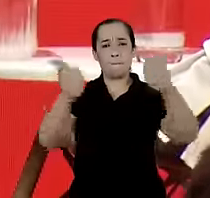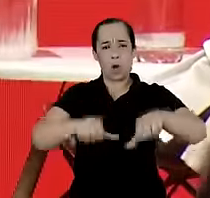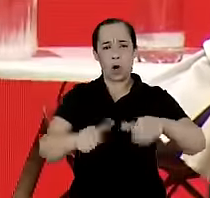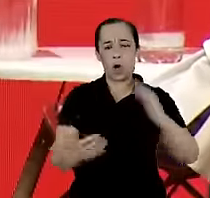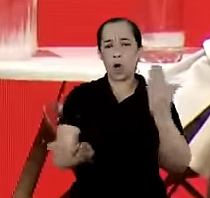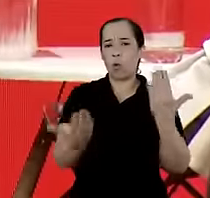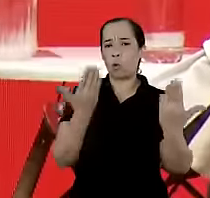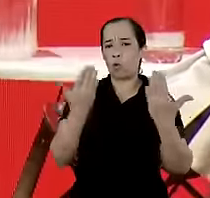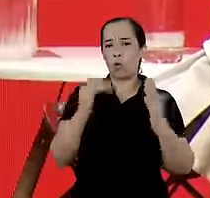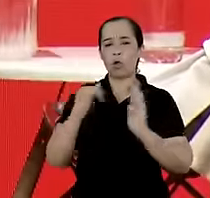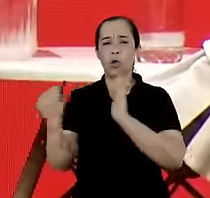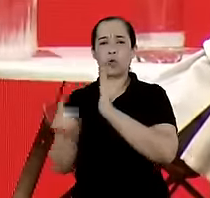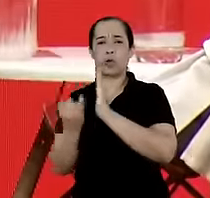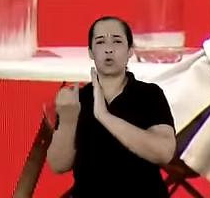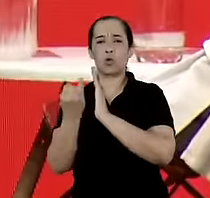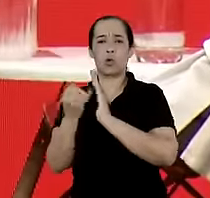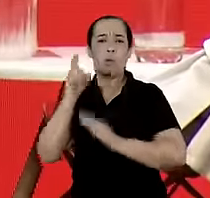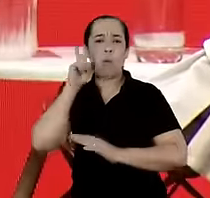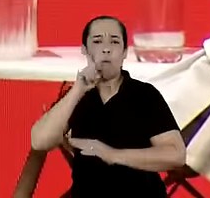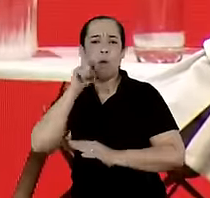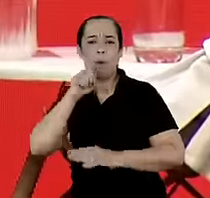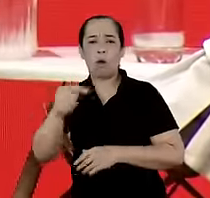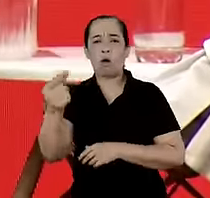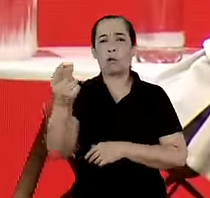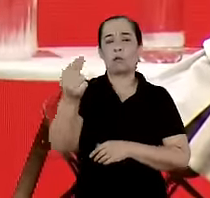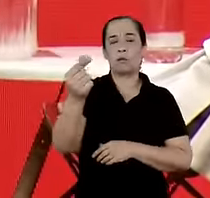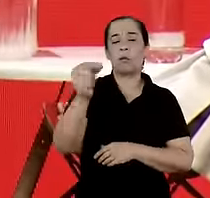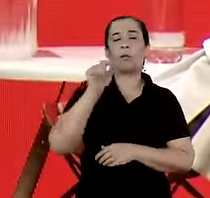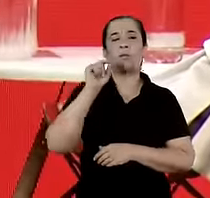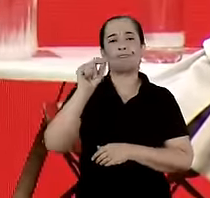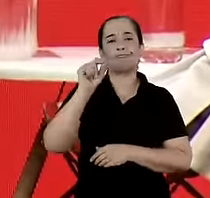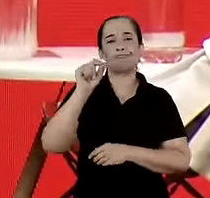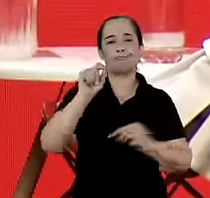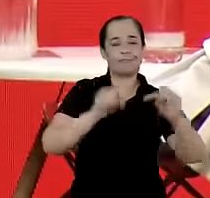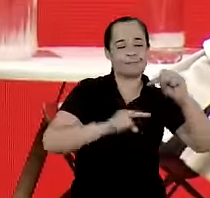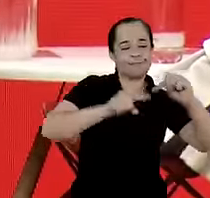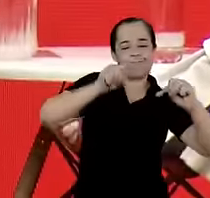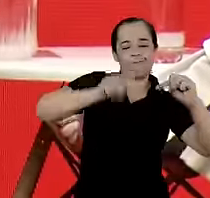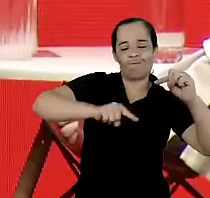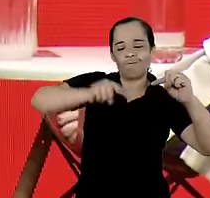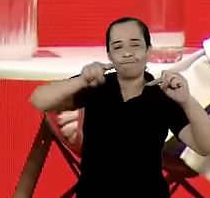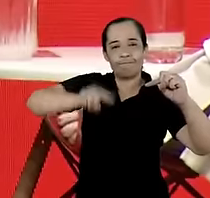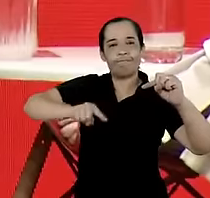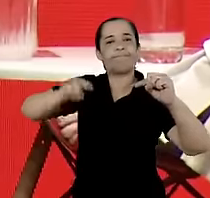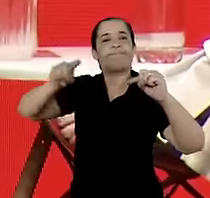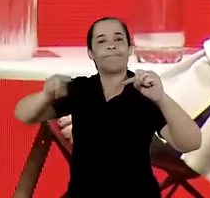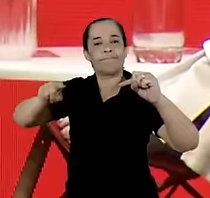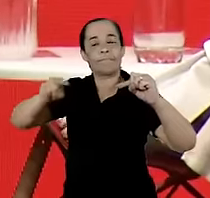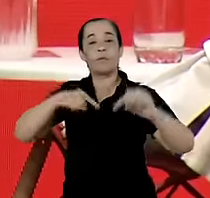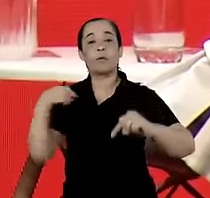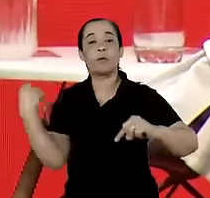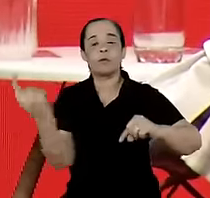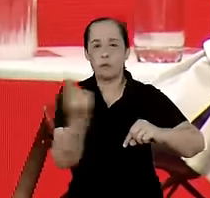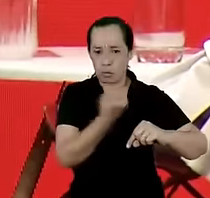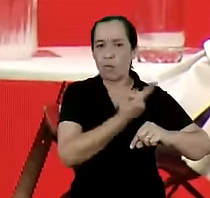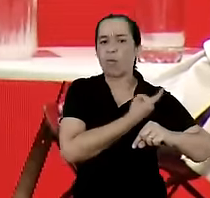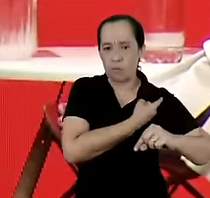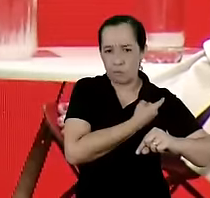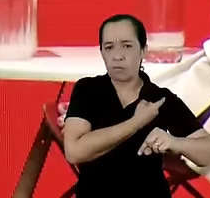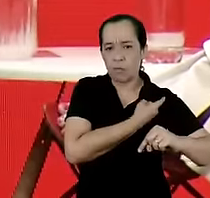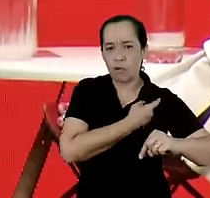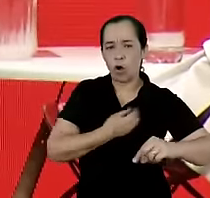ou em relação às vezes moeda é o quê a instabilidade né então o que a gente eh eh viveu